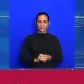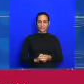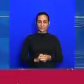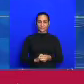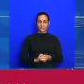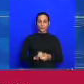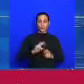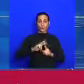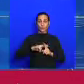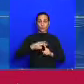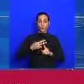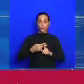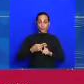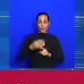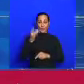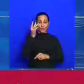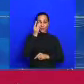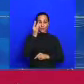Dupla cena ao vivo.